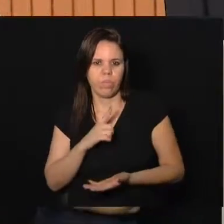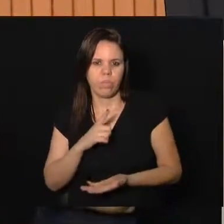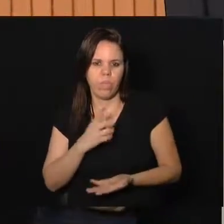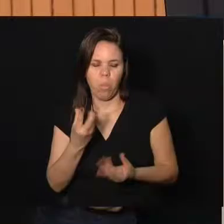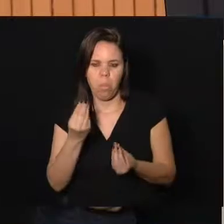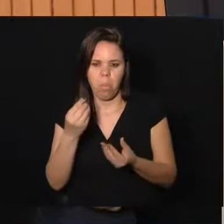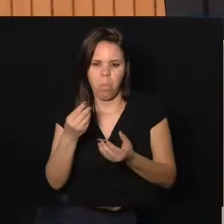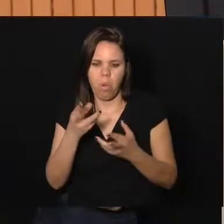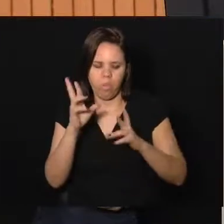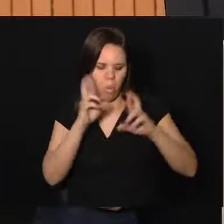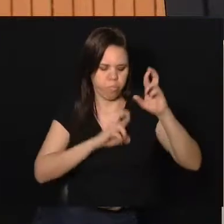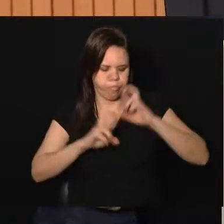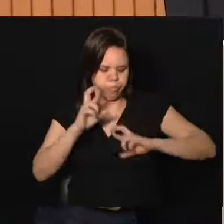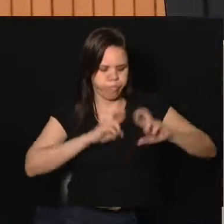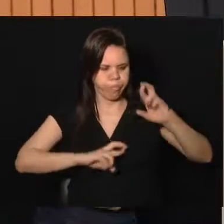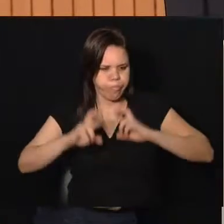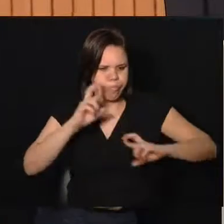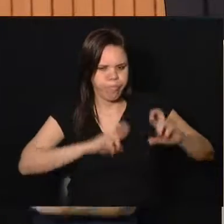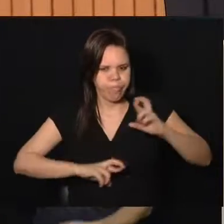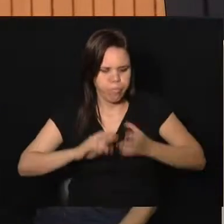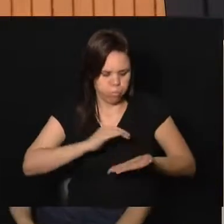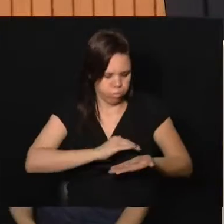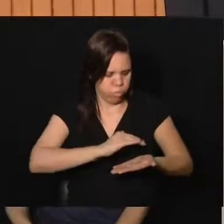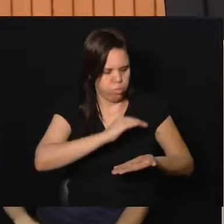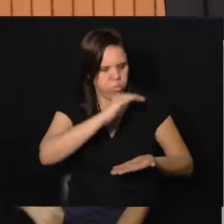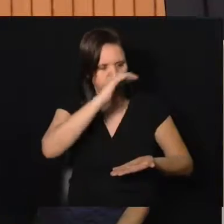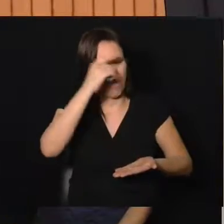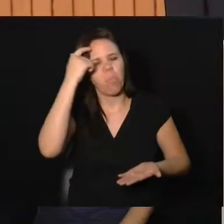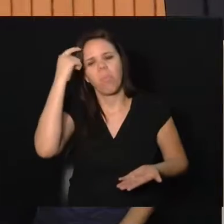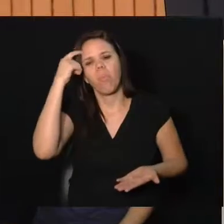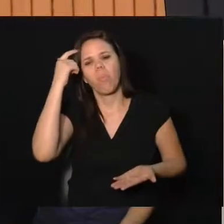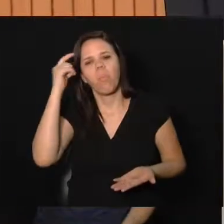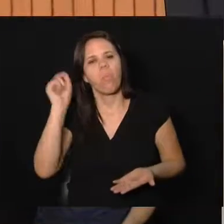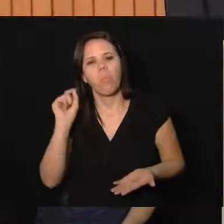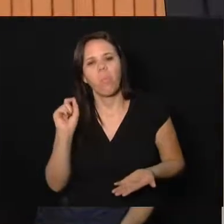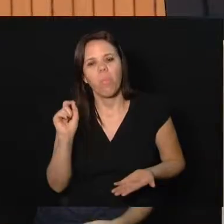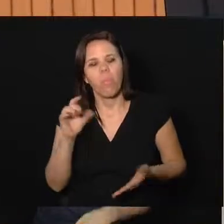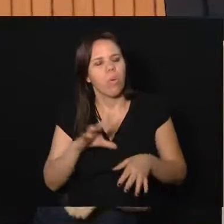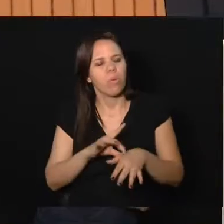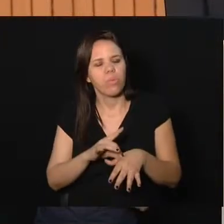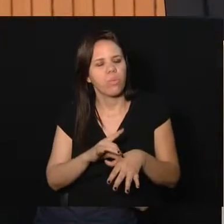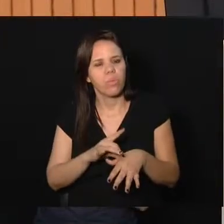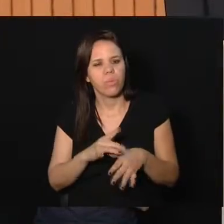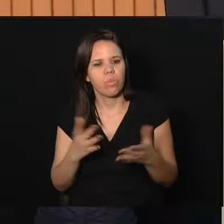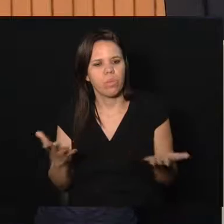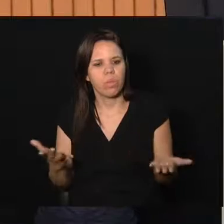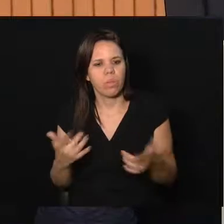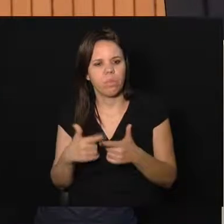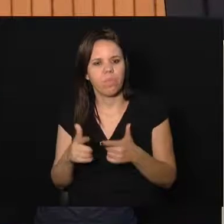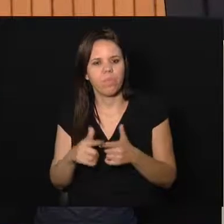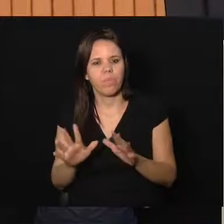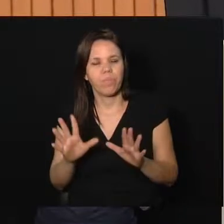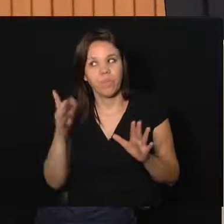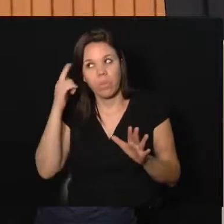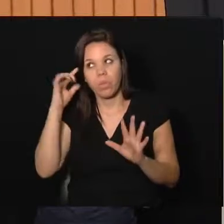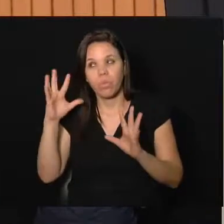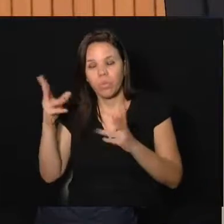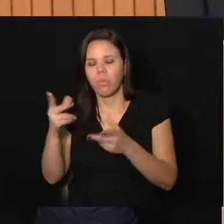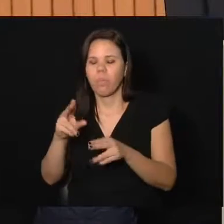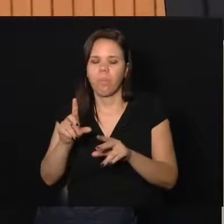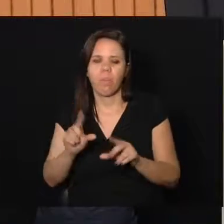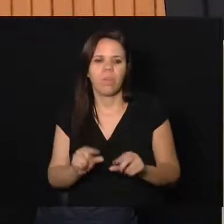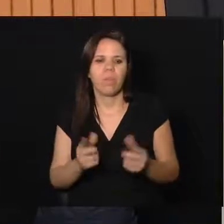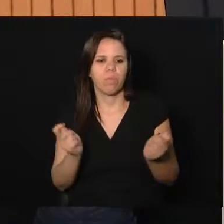exames realizados e não se pensou numa doença desmelinizante. Se pensou em tudo, menos